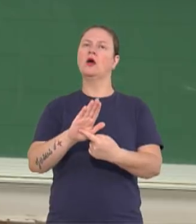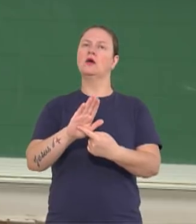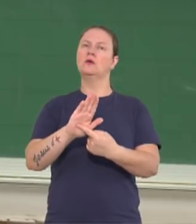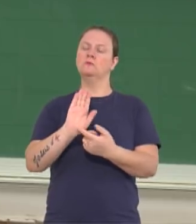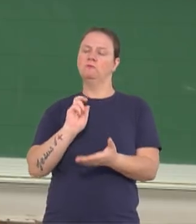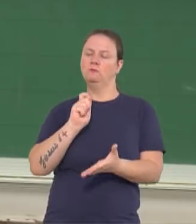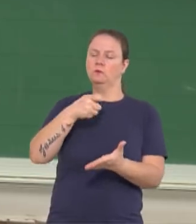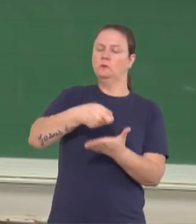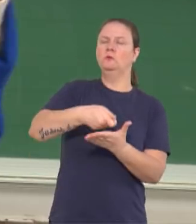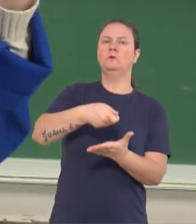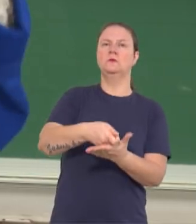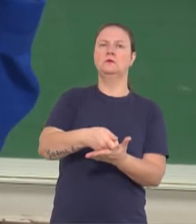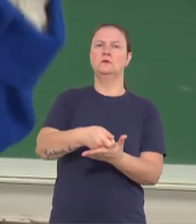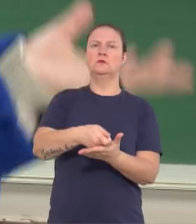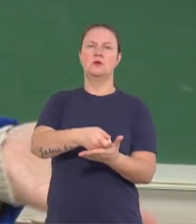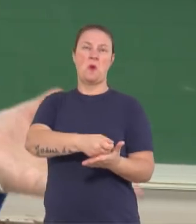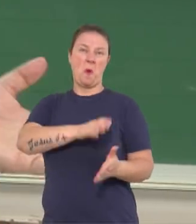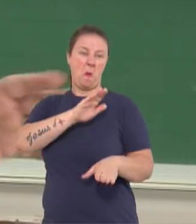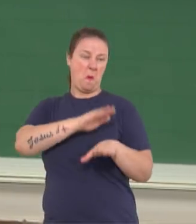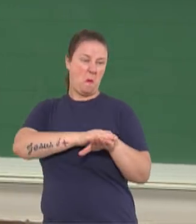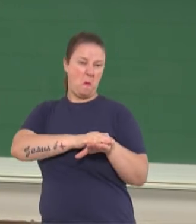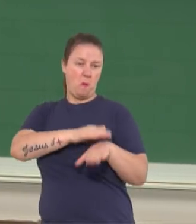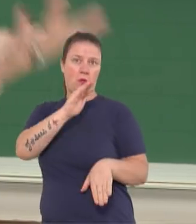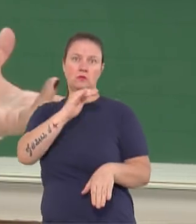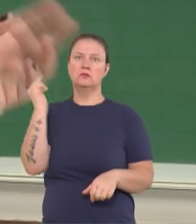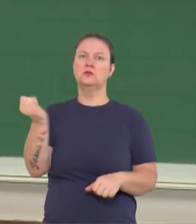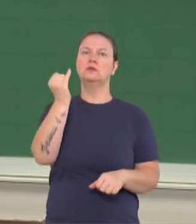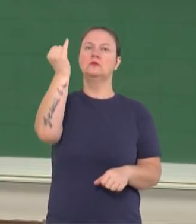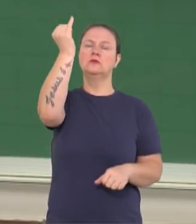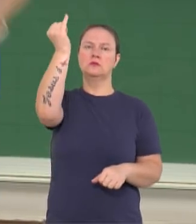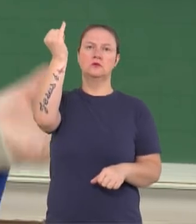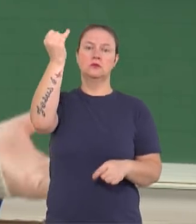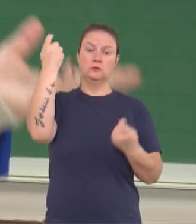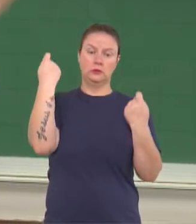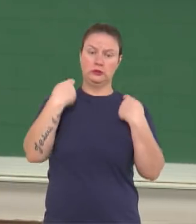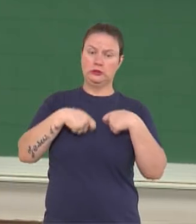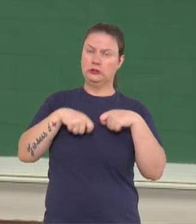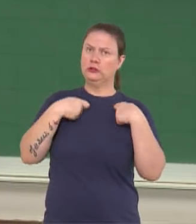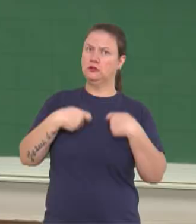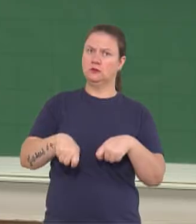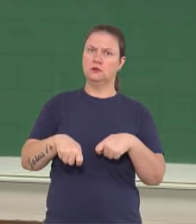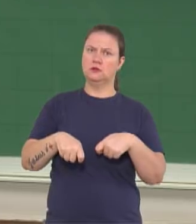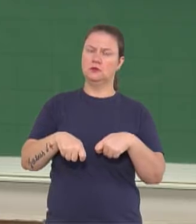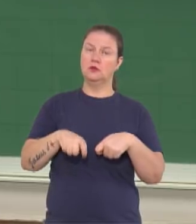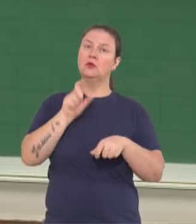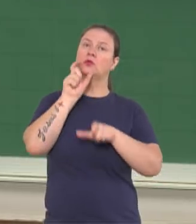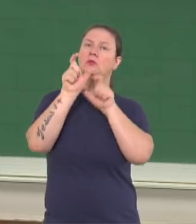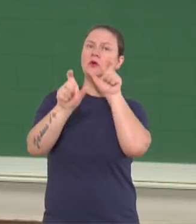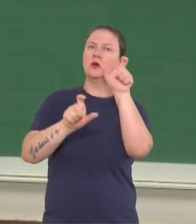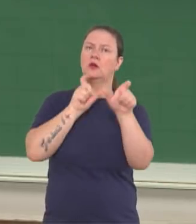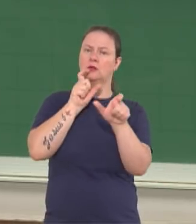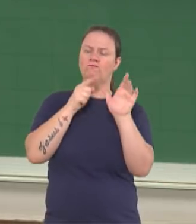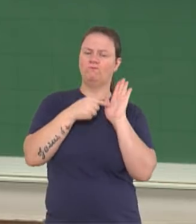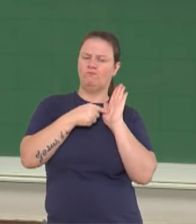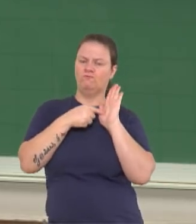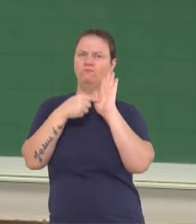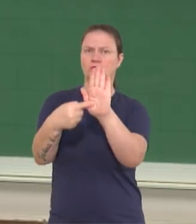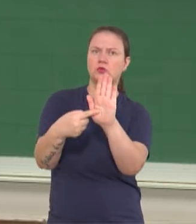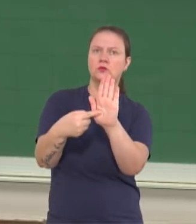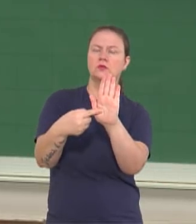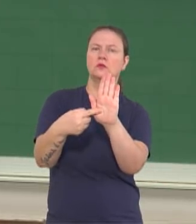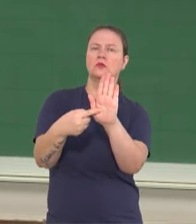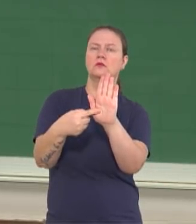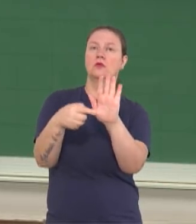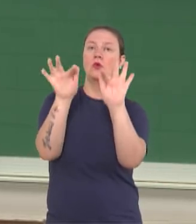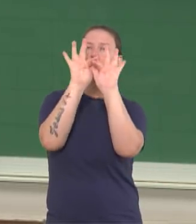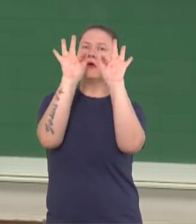enfatizou, deu maior importância, né, salientou, ressaltou, são palavras para dizer que a